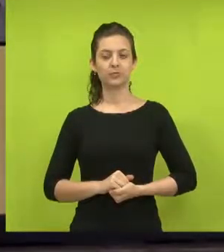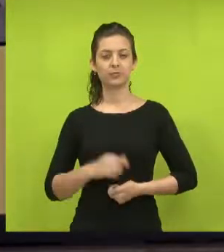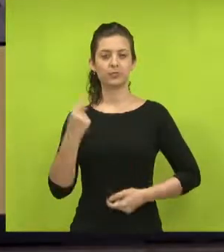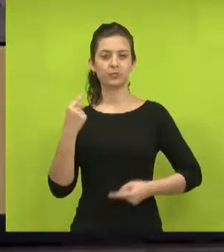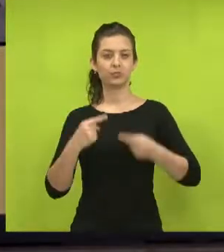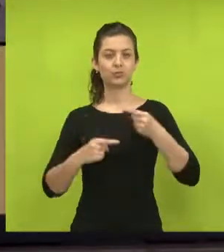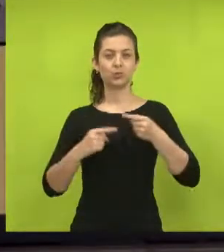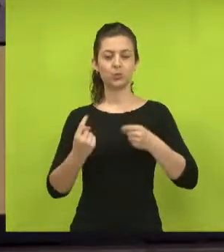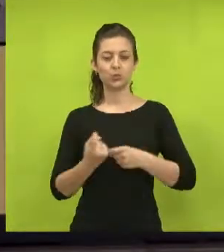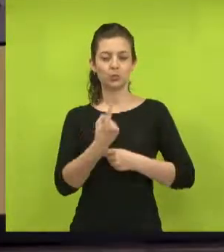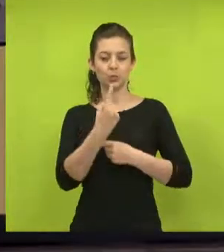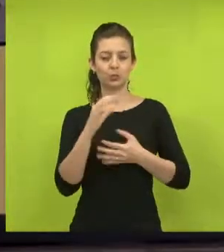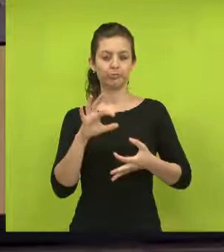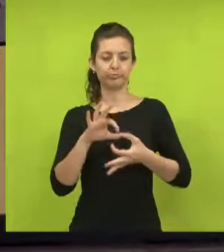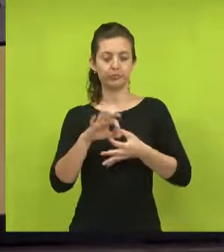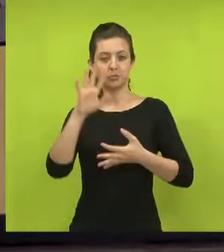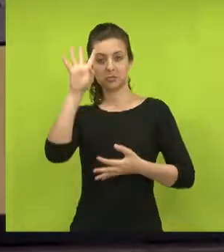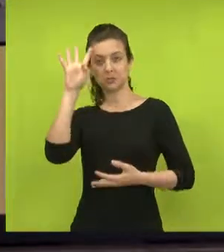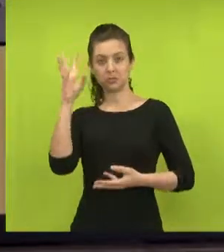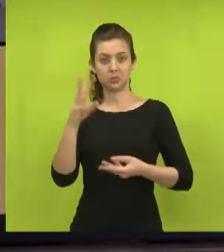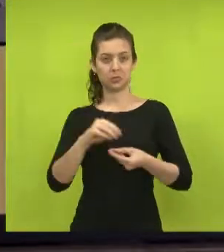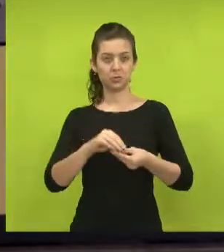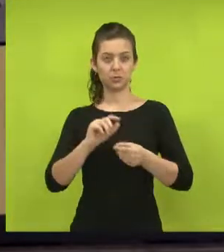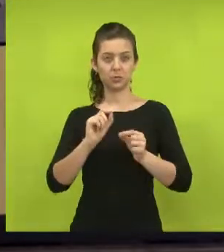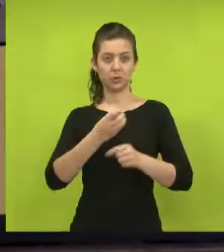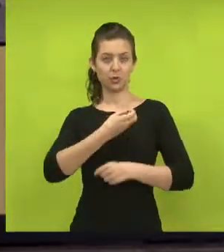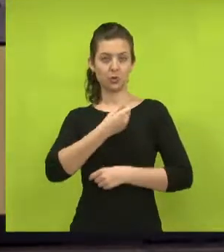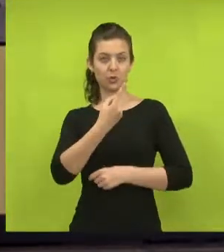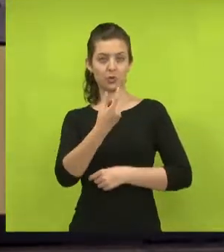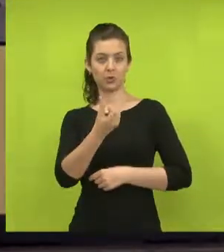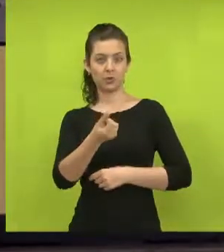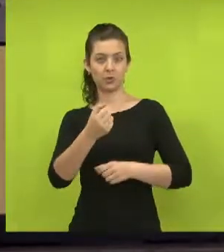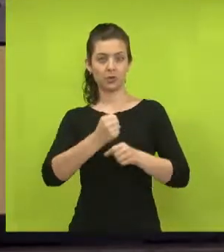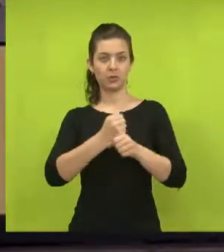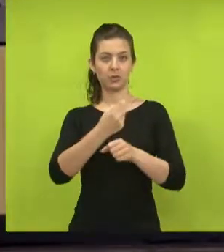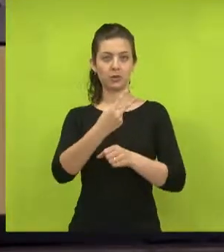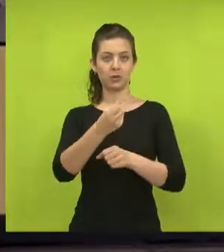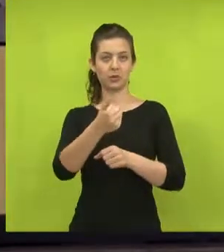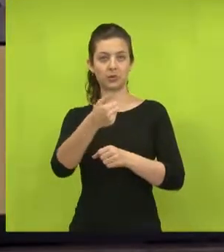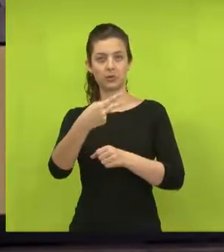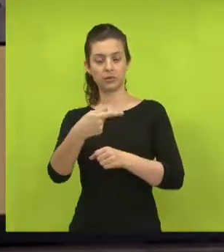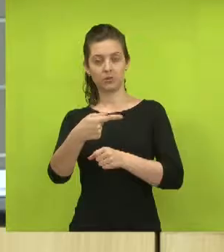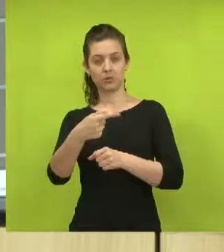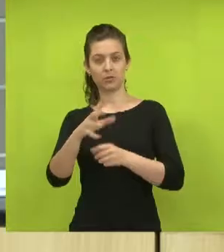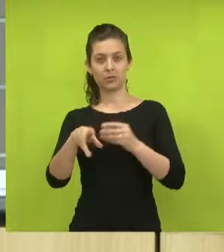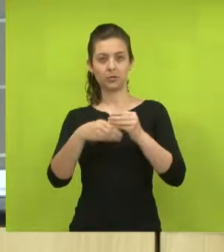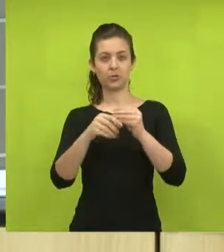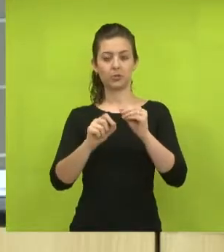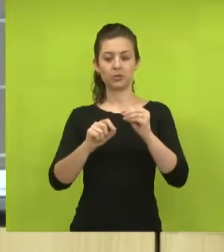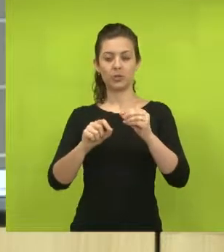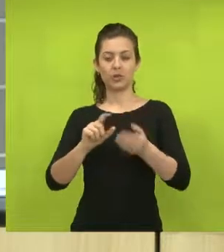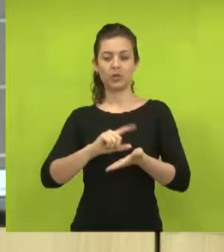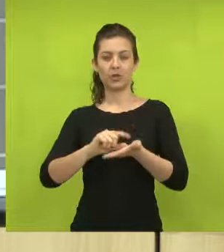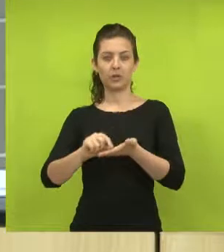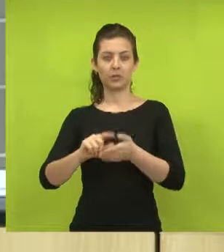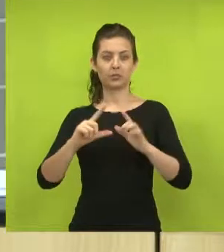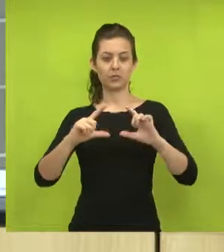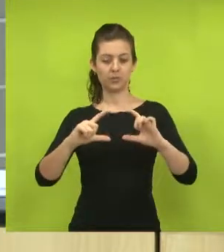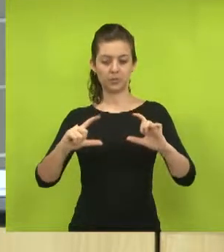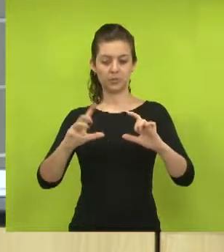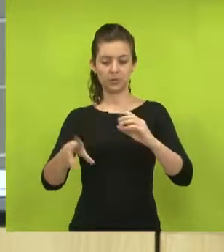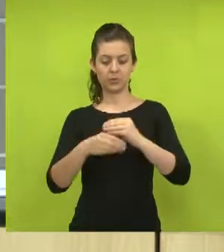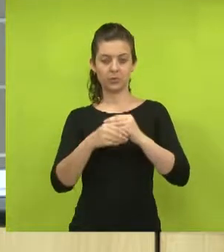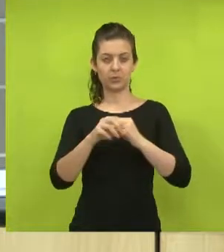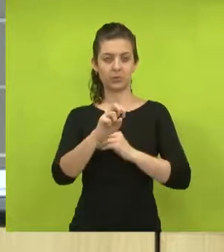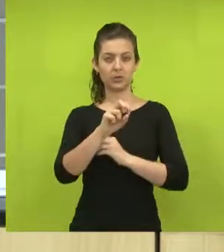Discussão única do projeto de resolução número 16 de 2017 inclui parágrafo no artigo 1º da resolução